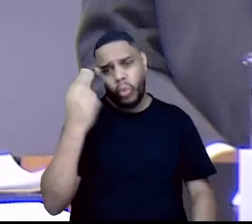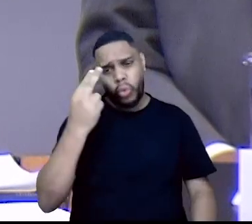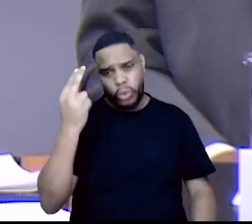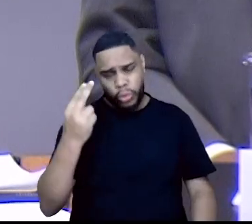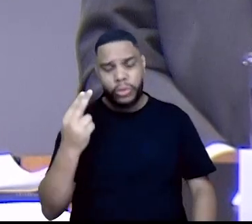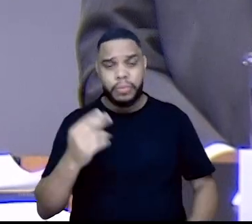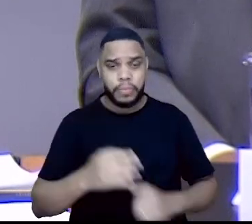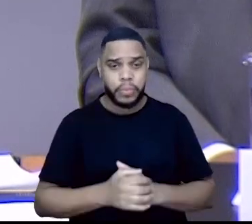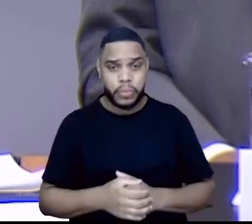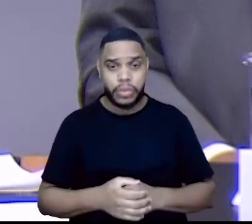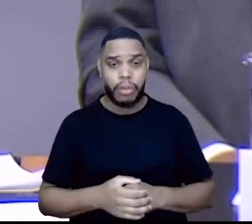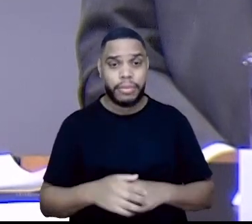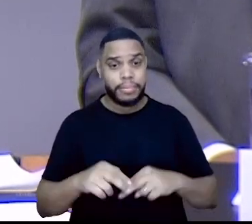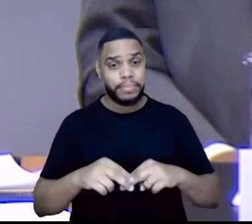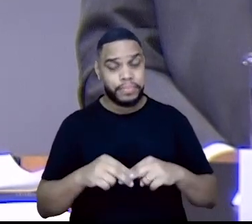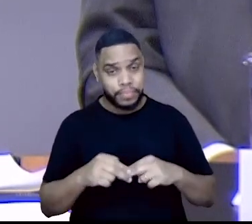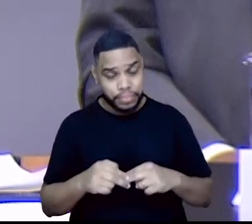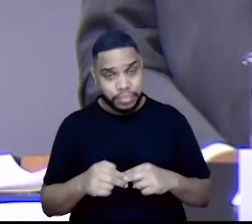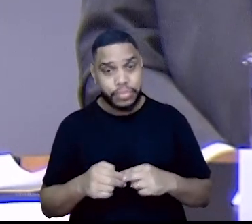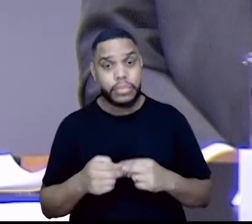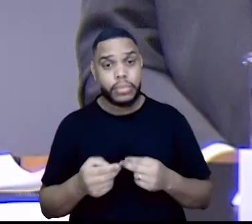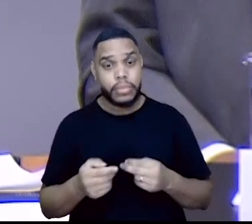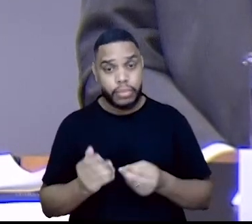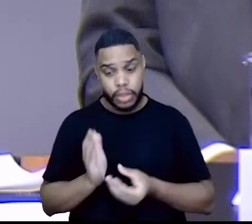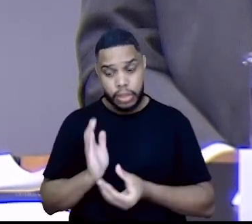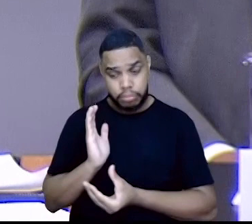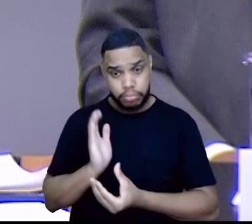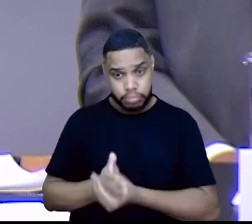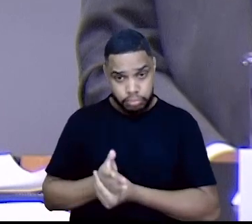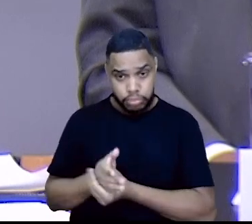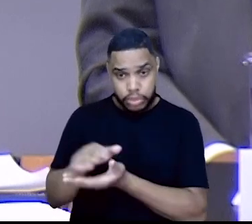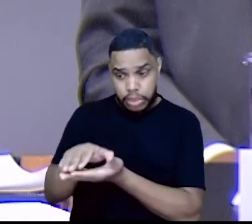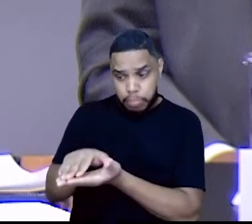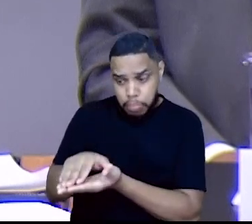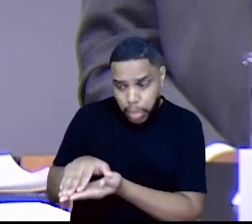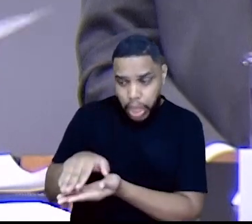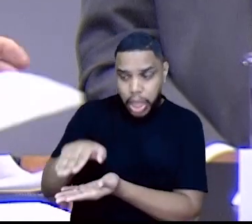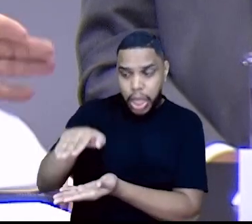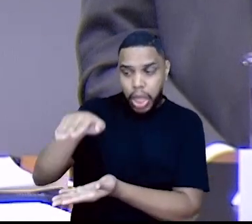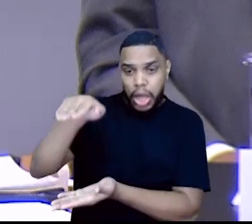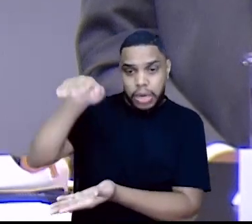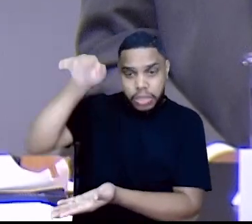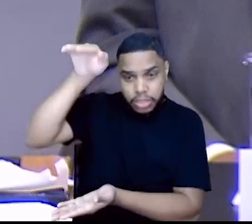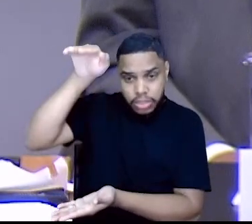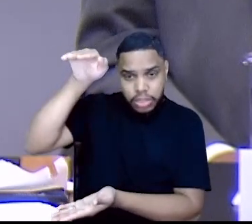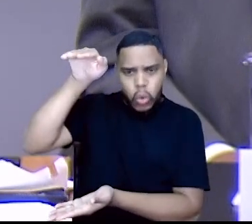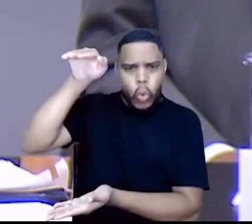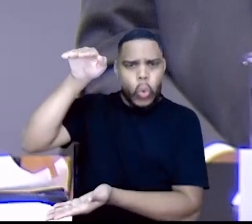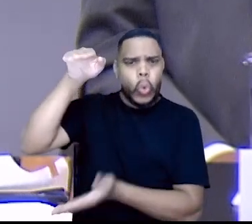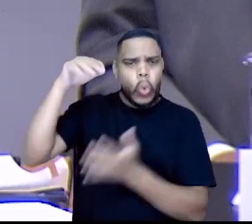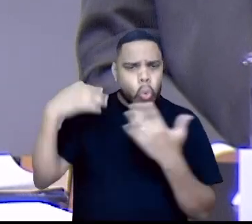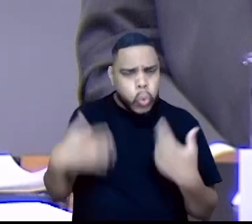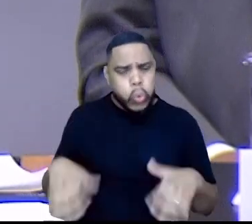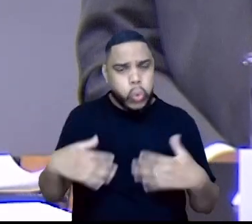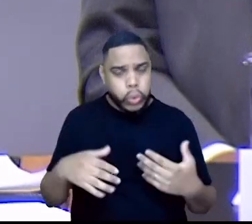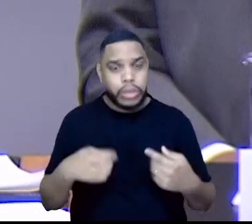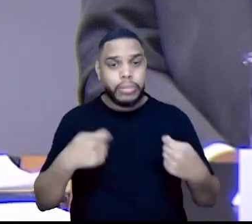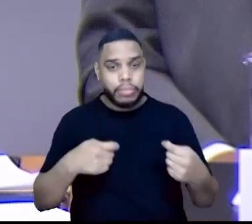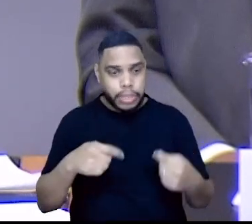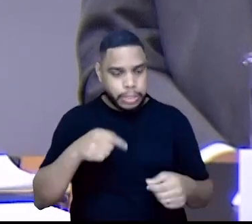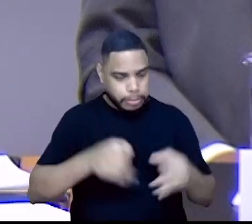E, portanto, essa massificação que aconteceu na Justiça exigiu uma